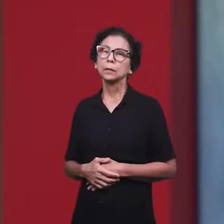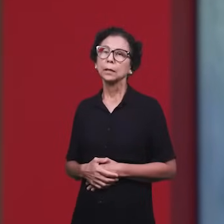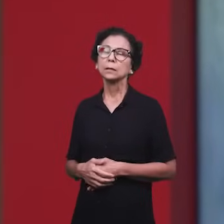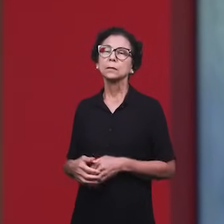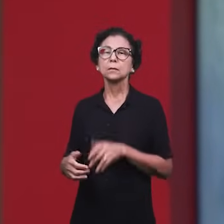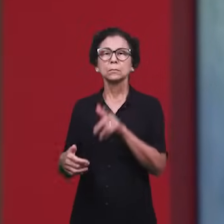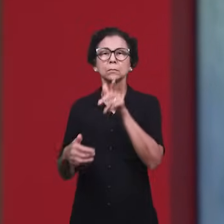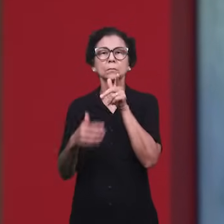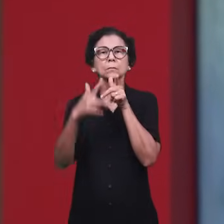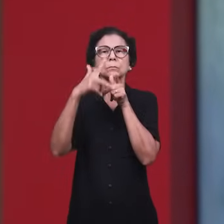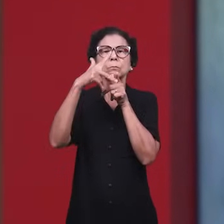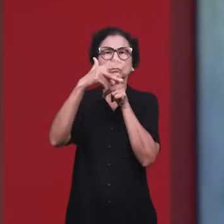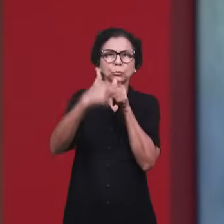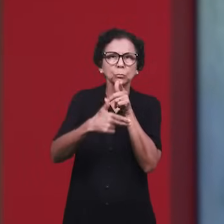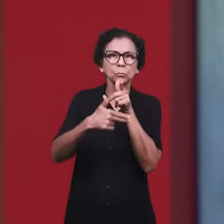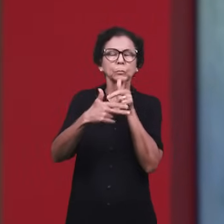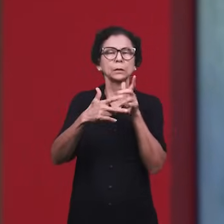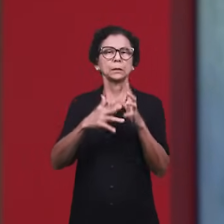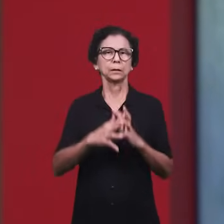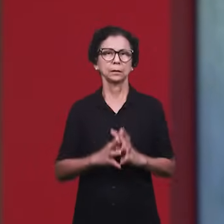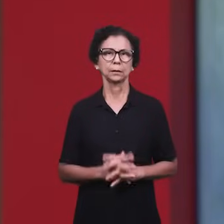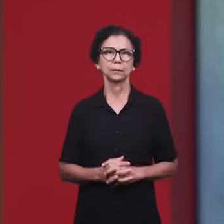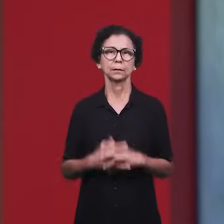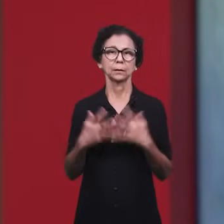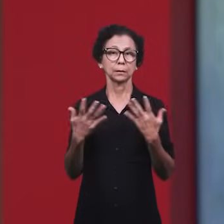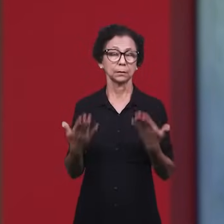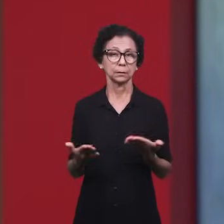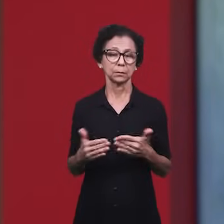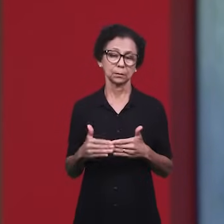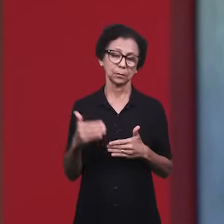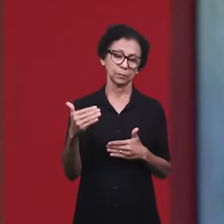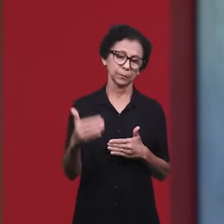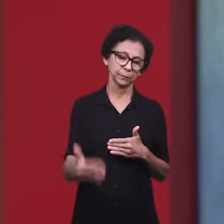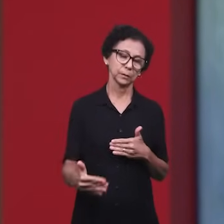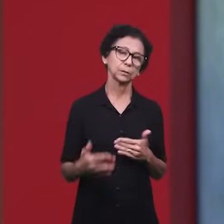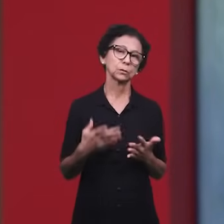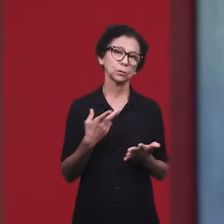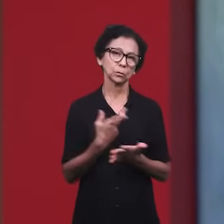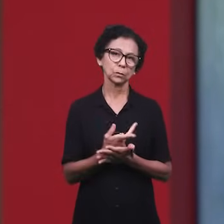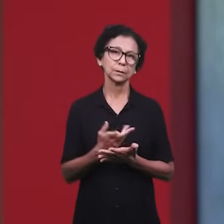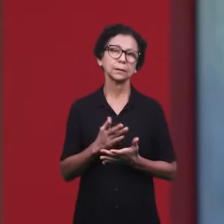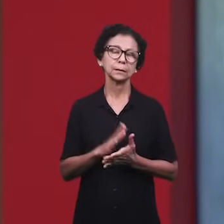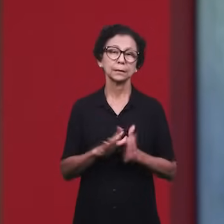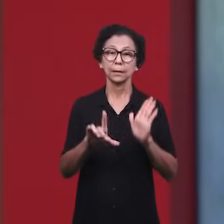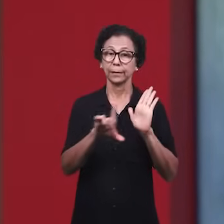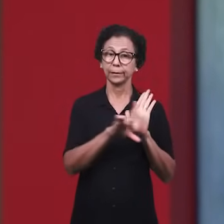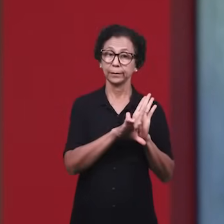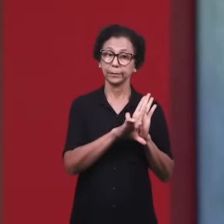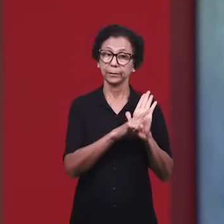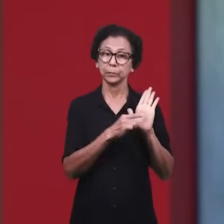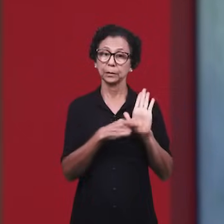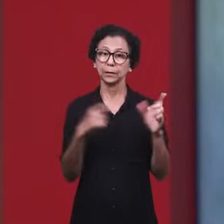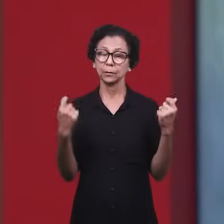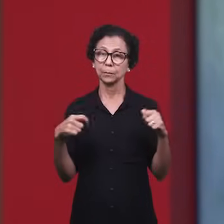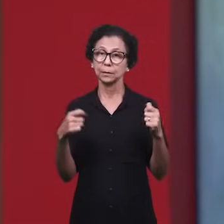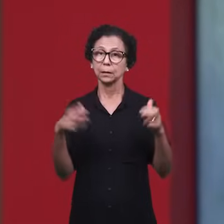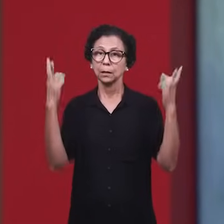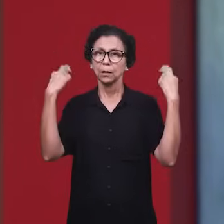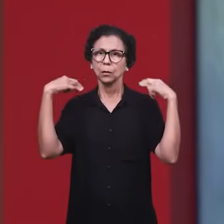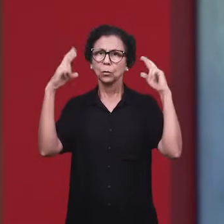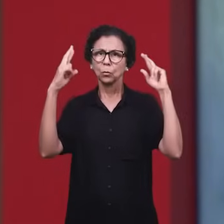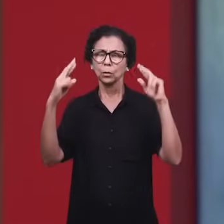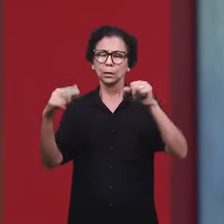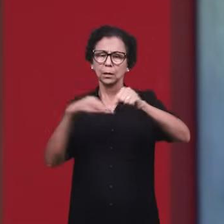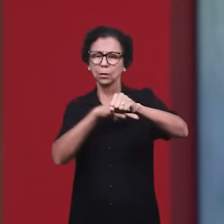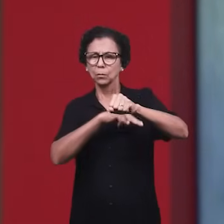então quando era feito isso então eles traziam né também a lei dizia isso né trazia um Cordeiro para o